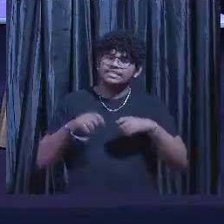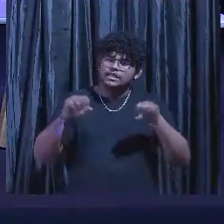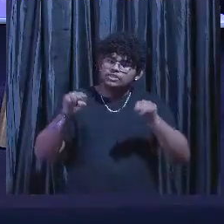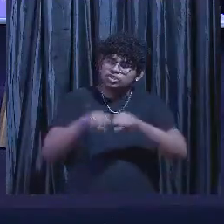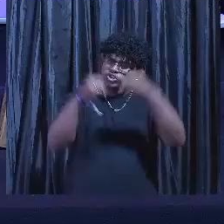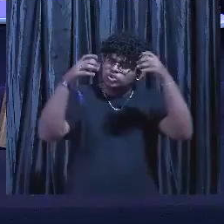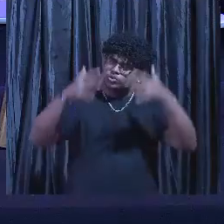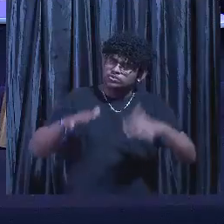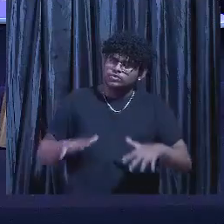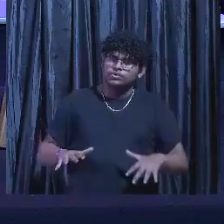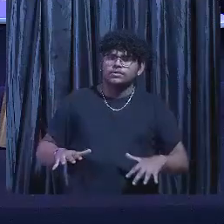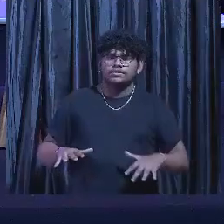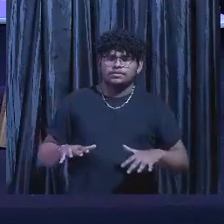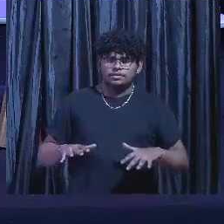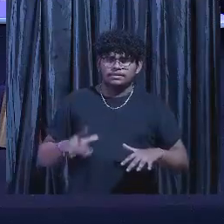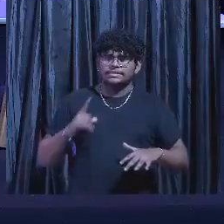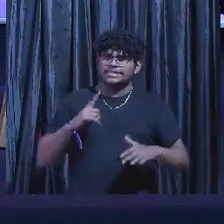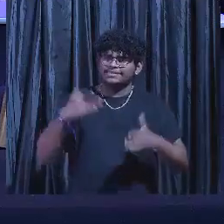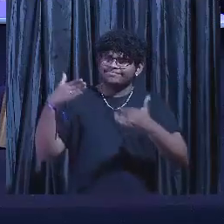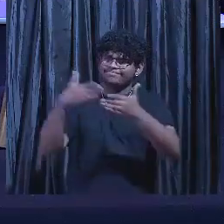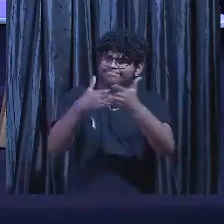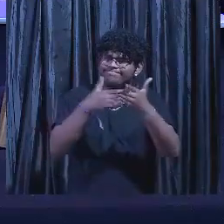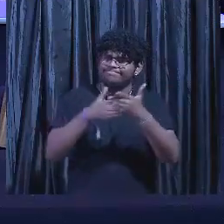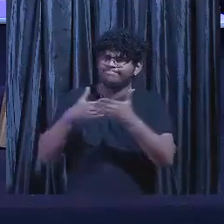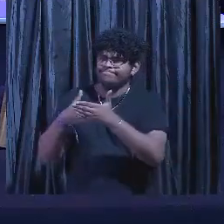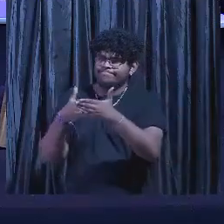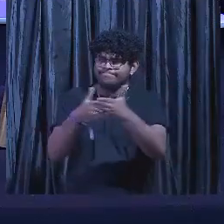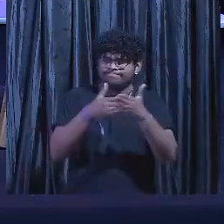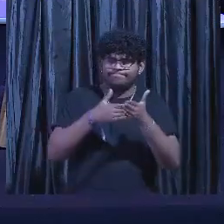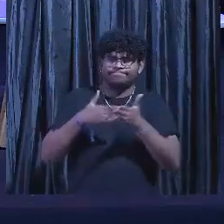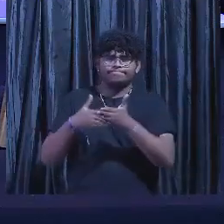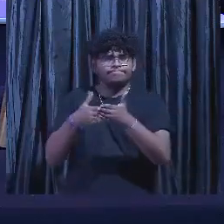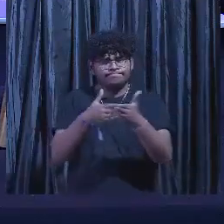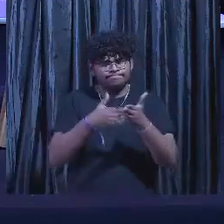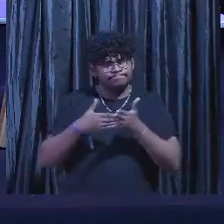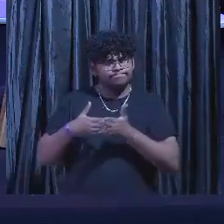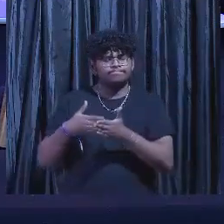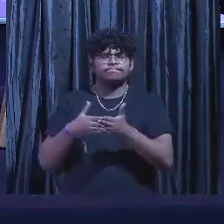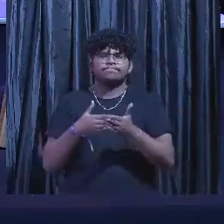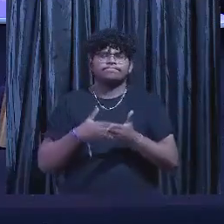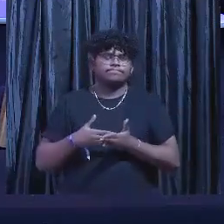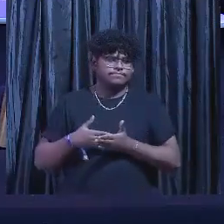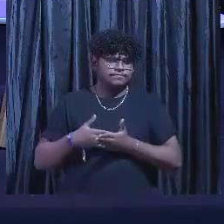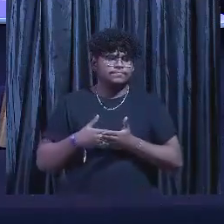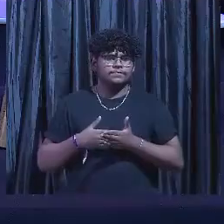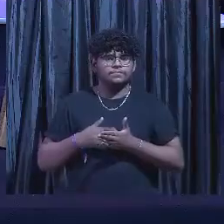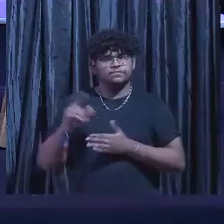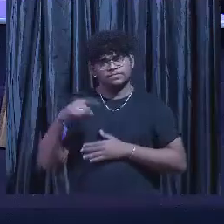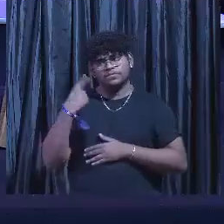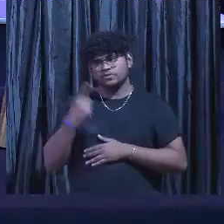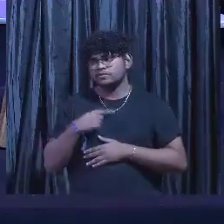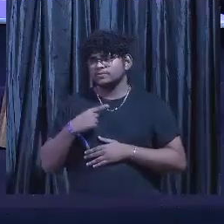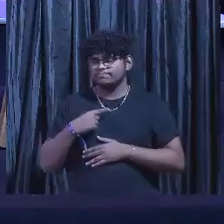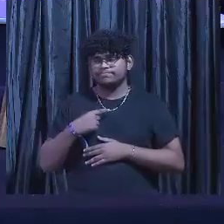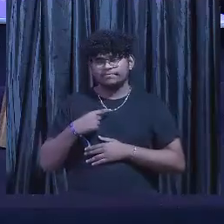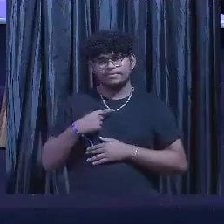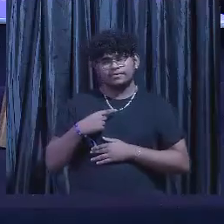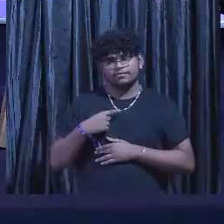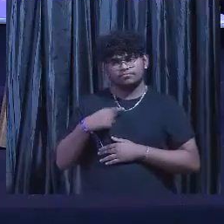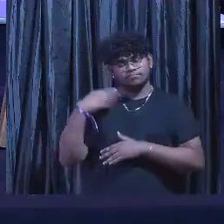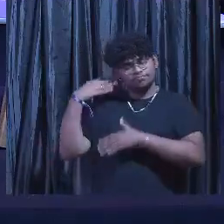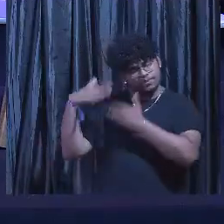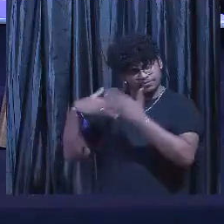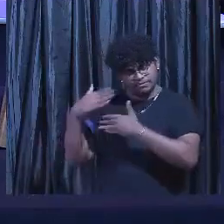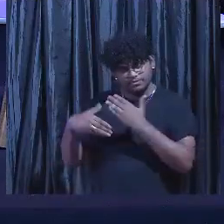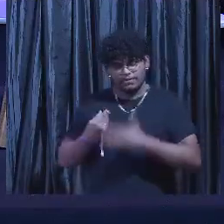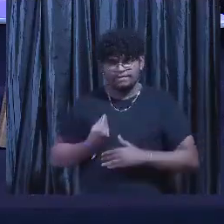algumas barreiras que a gente acaba construindo no decorrer da vida.